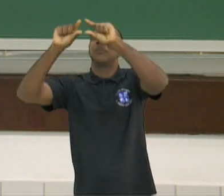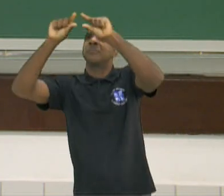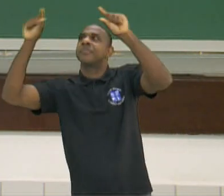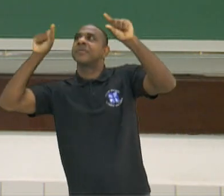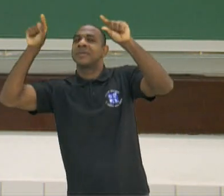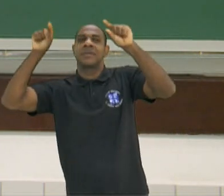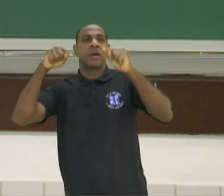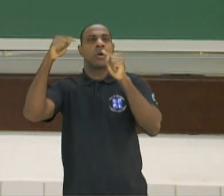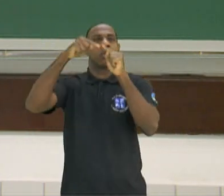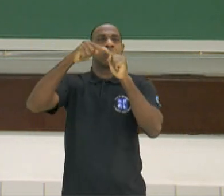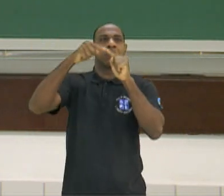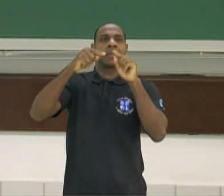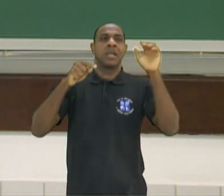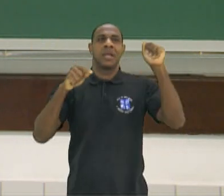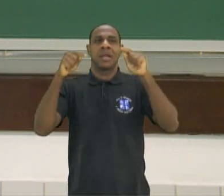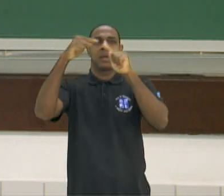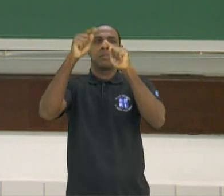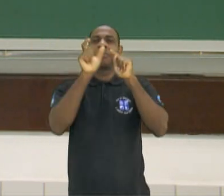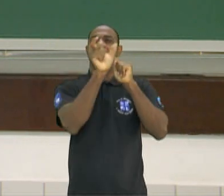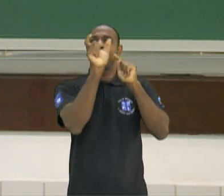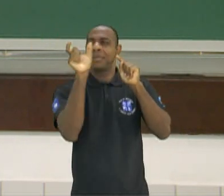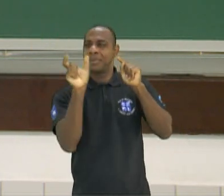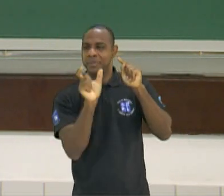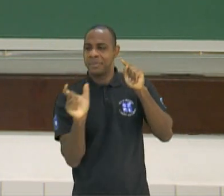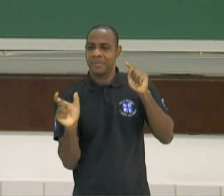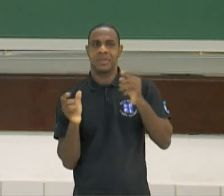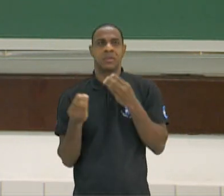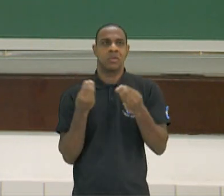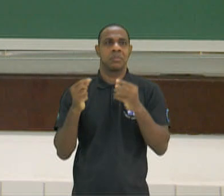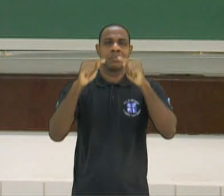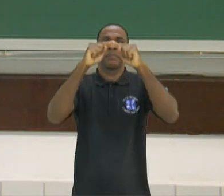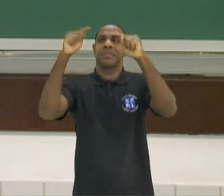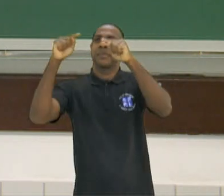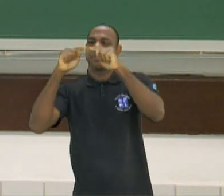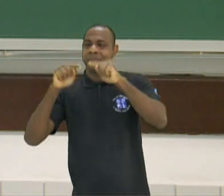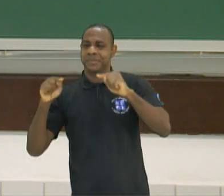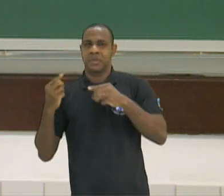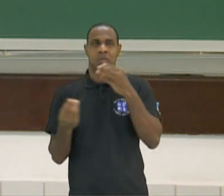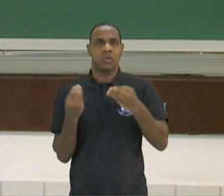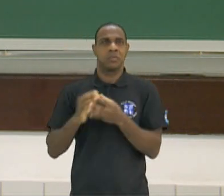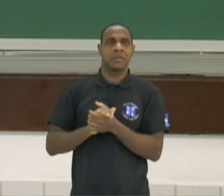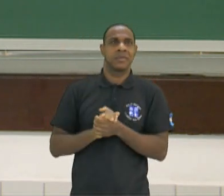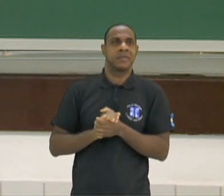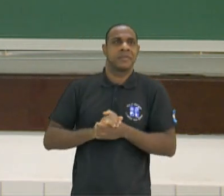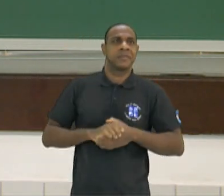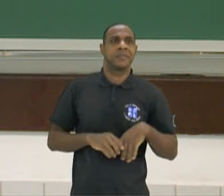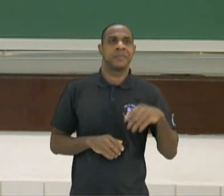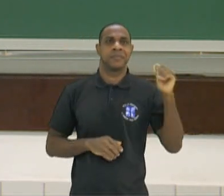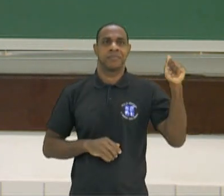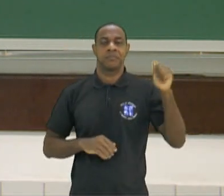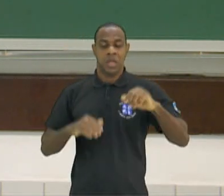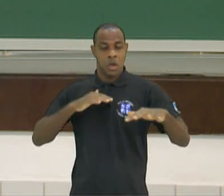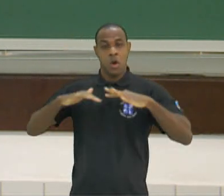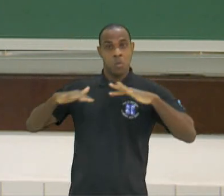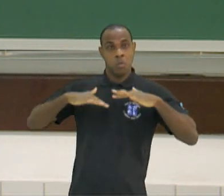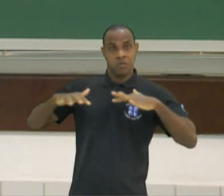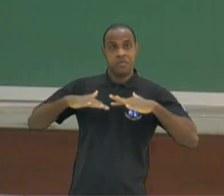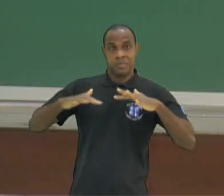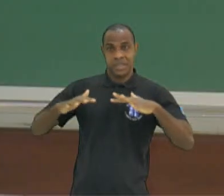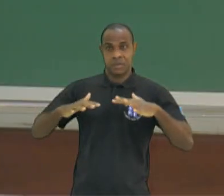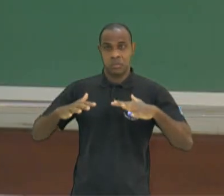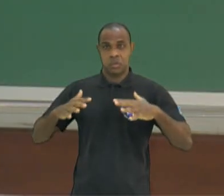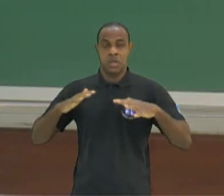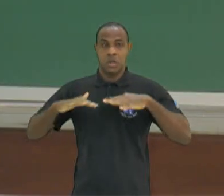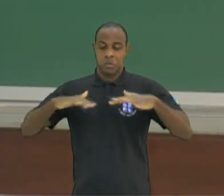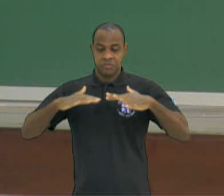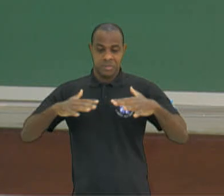Move your body to control your screen character. Né? Então, são fragmentos do nosso texto. Movimente o seu corpo para controlar o personagem